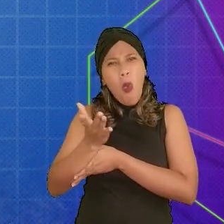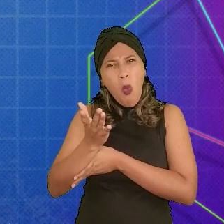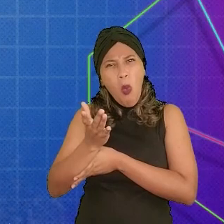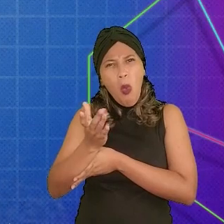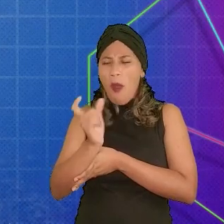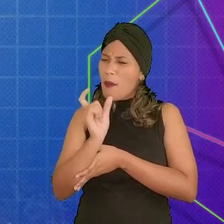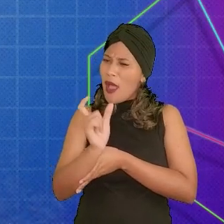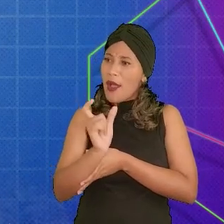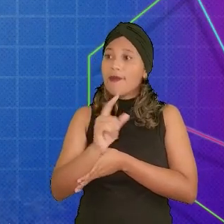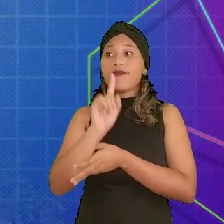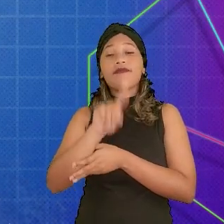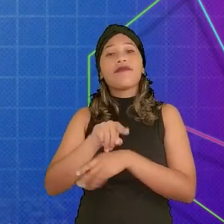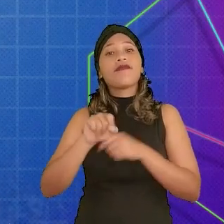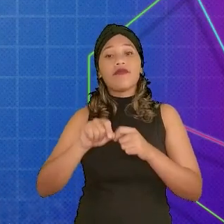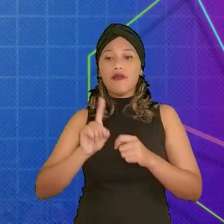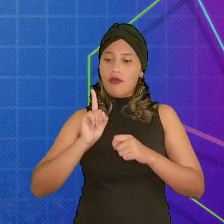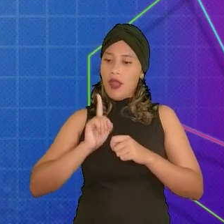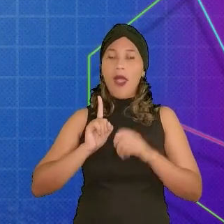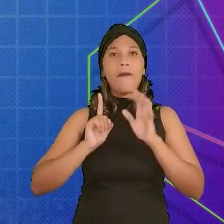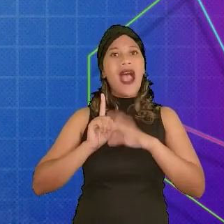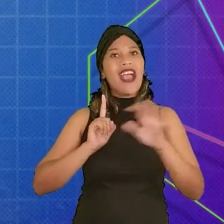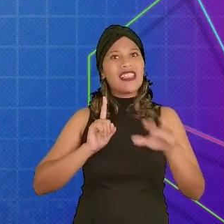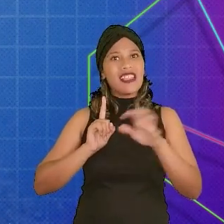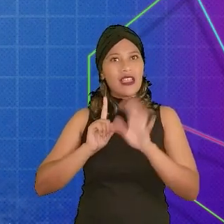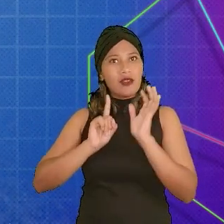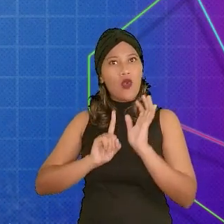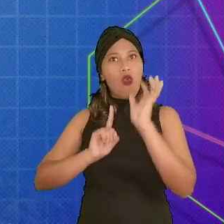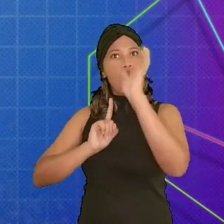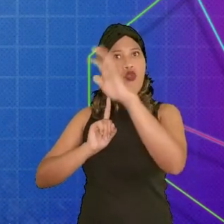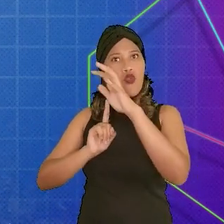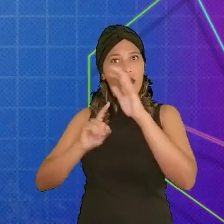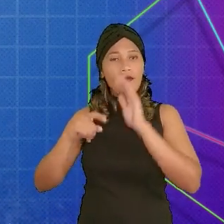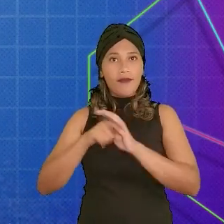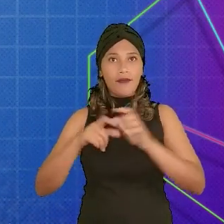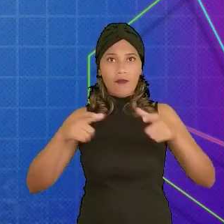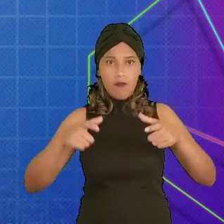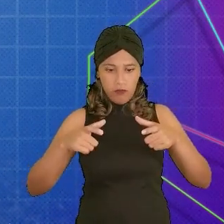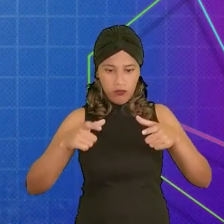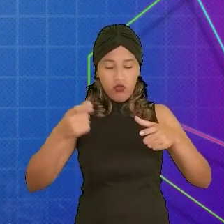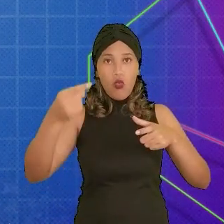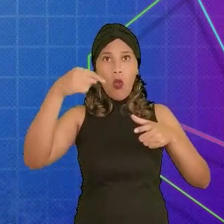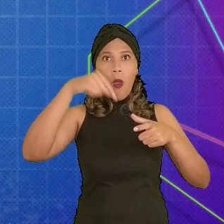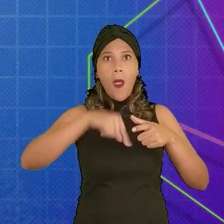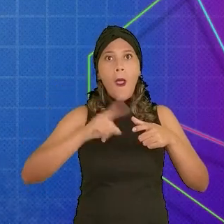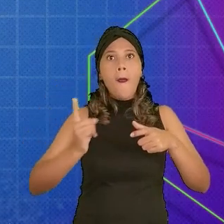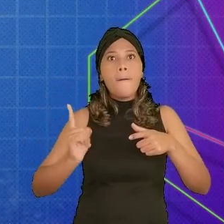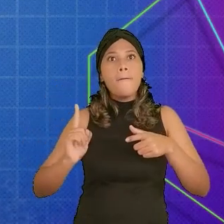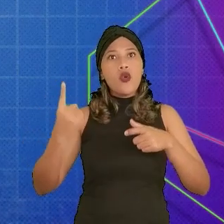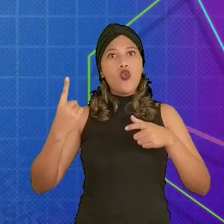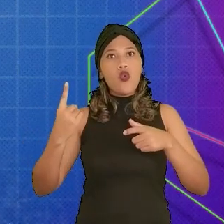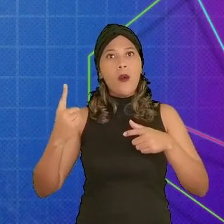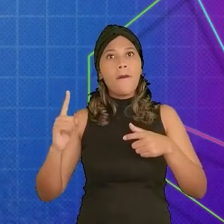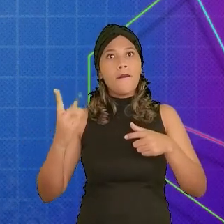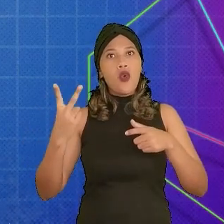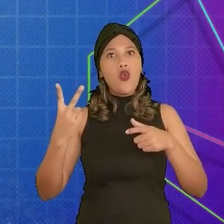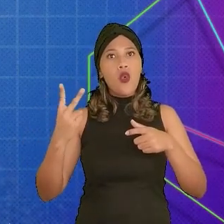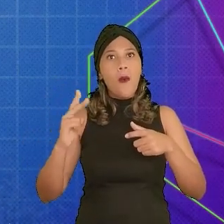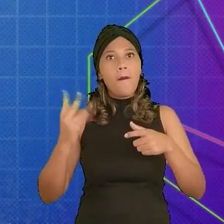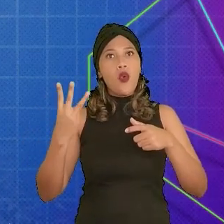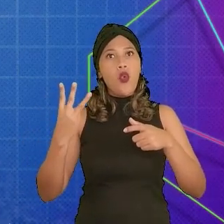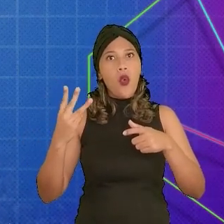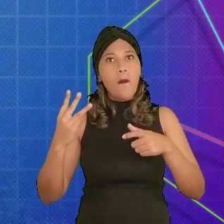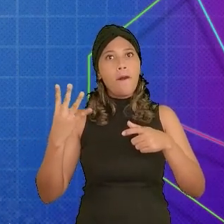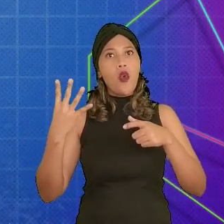professor? Por exemplo, é uma mecânica do basquete que, quando a bola passa por dentro do aro, um time marca um ponto. Ou seja, a